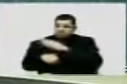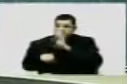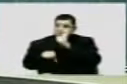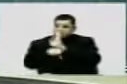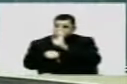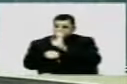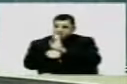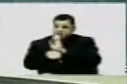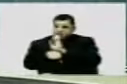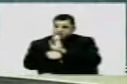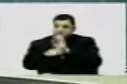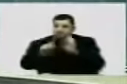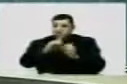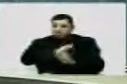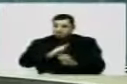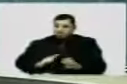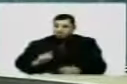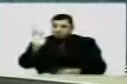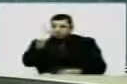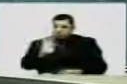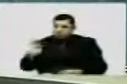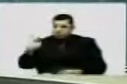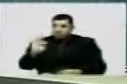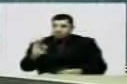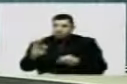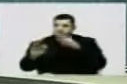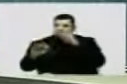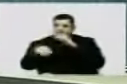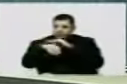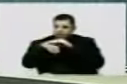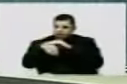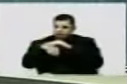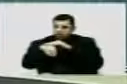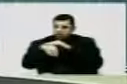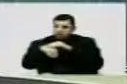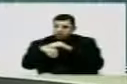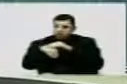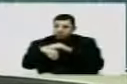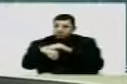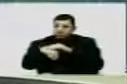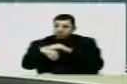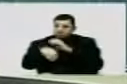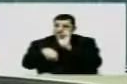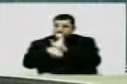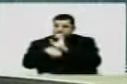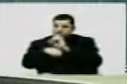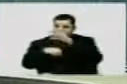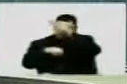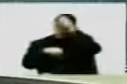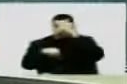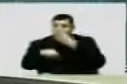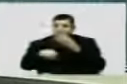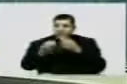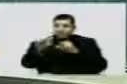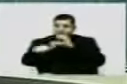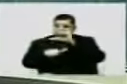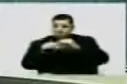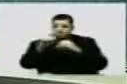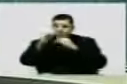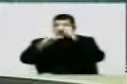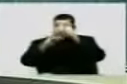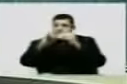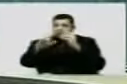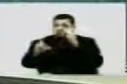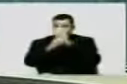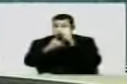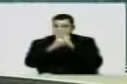o Estado, o governo federal, discute compensações para os estados, através da criação